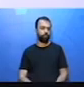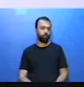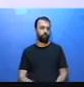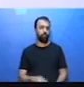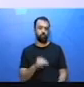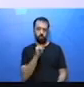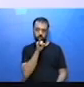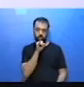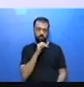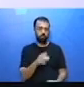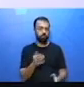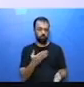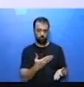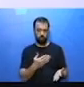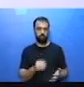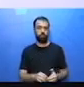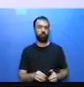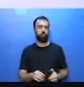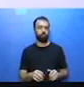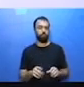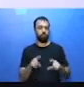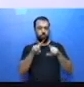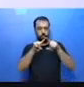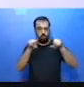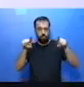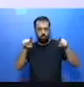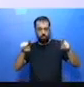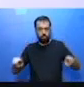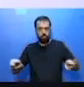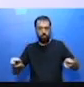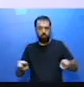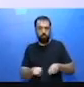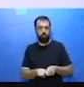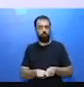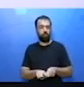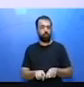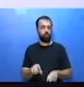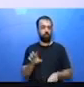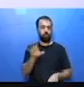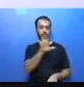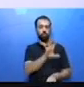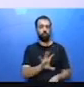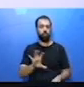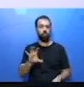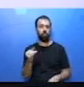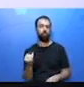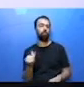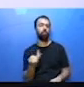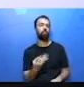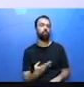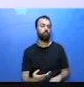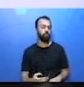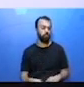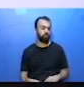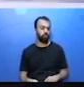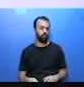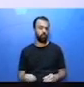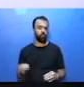Por exemplo, determine a área do trapézio abaixo só. Então, joga na